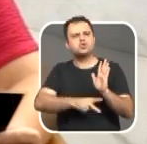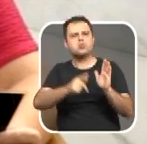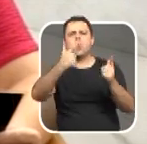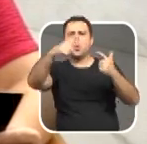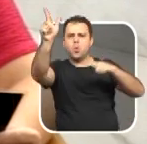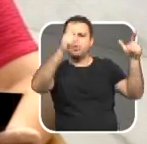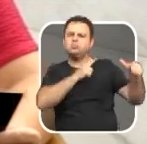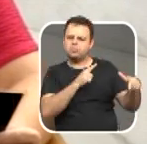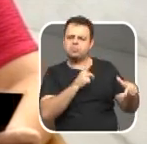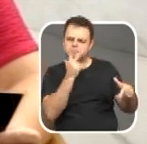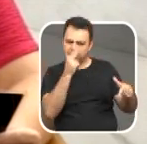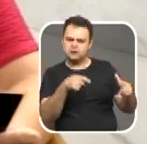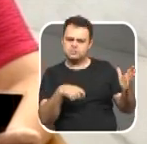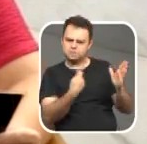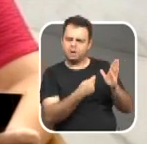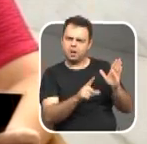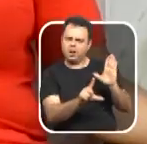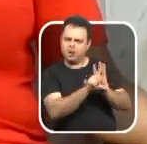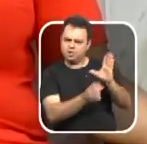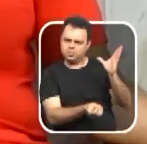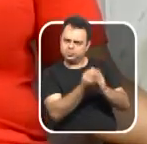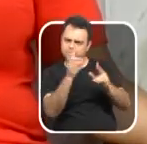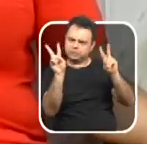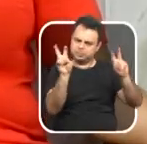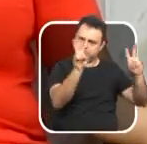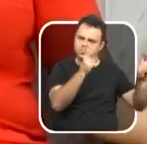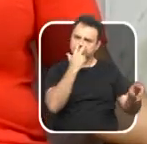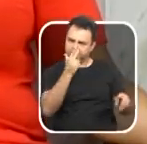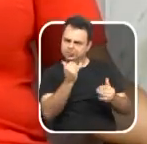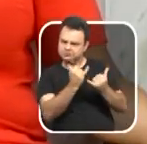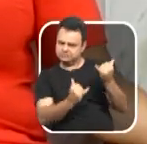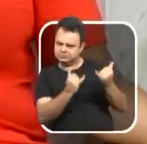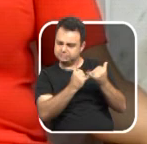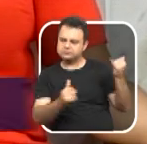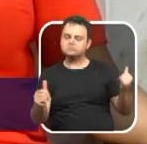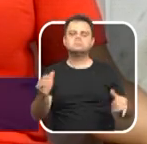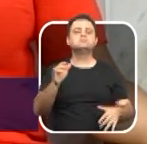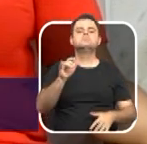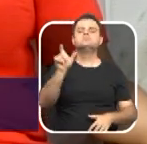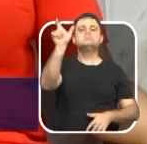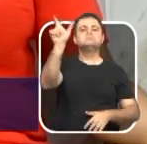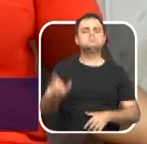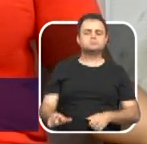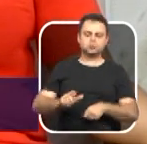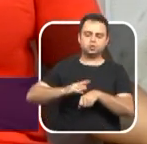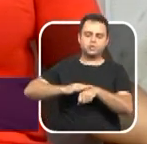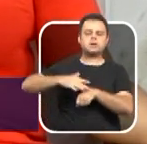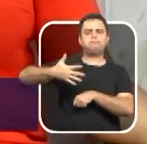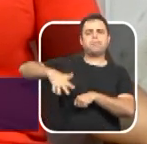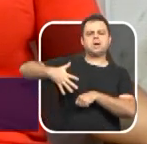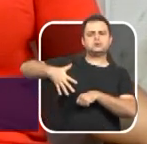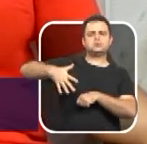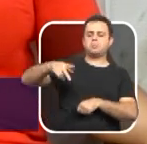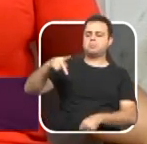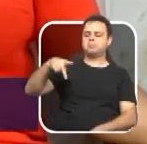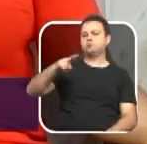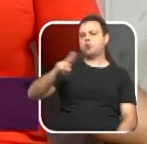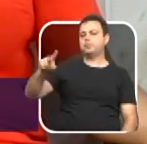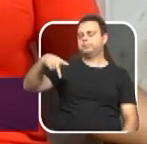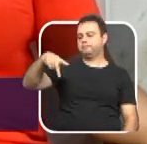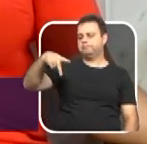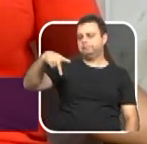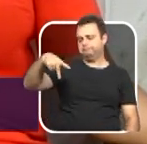com a doença de Parkinson. Então, essas doenças invisíveis, o autismo foi a